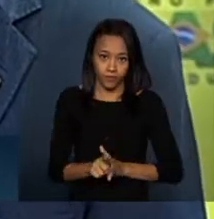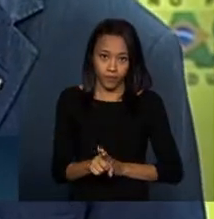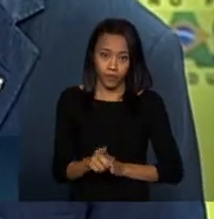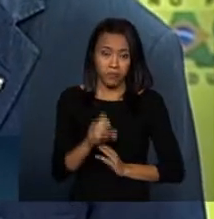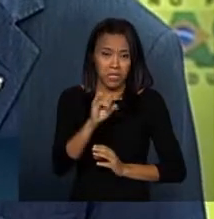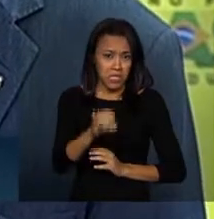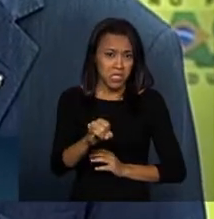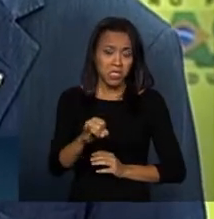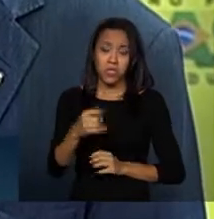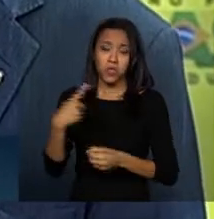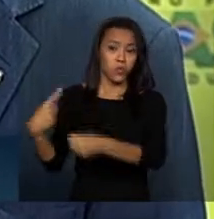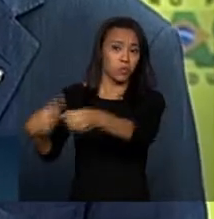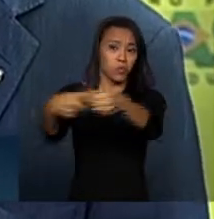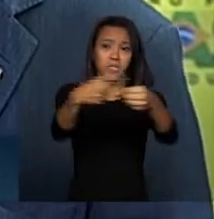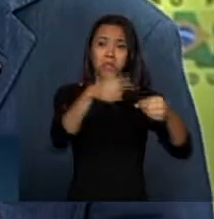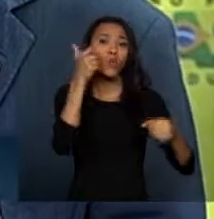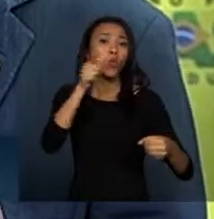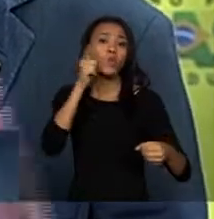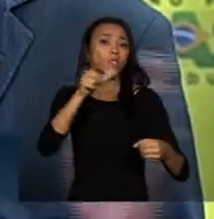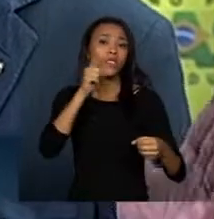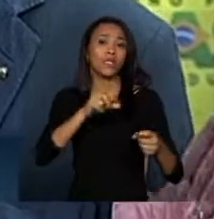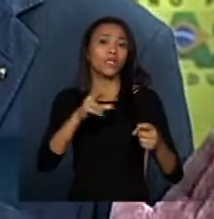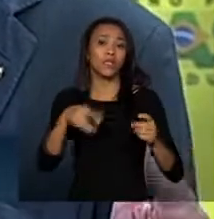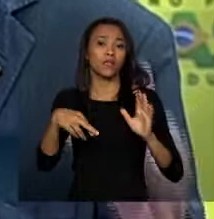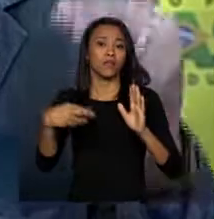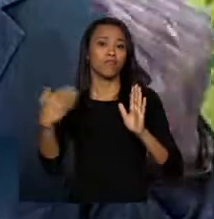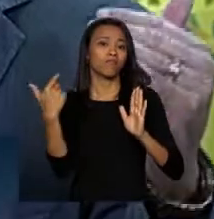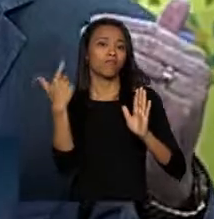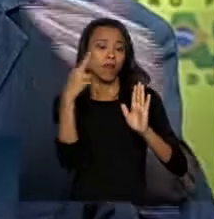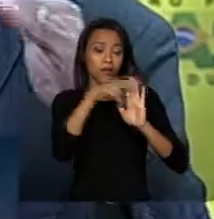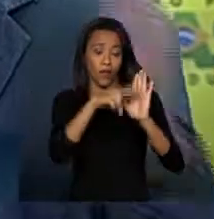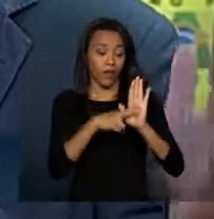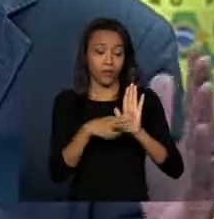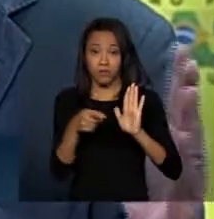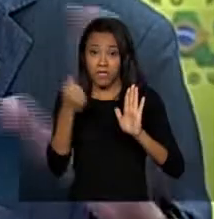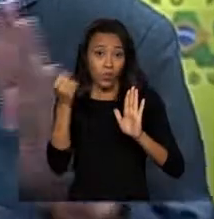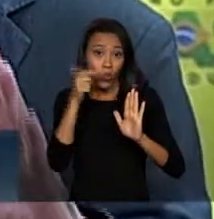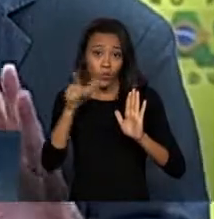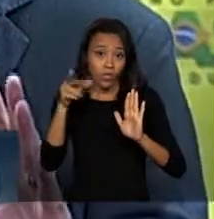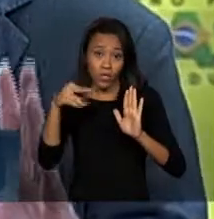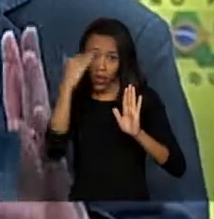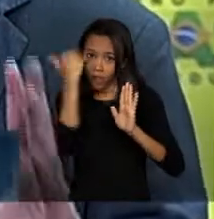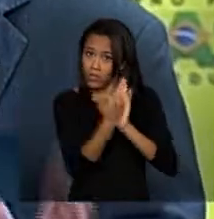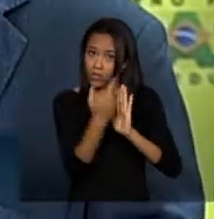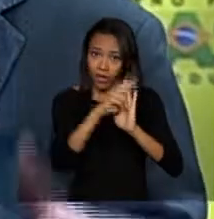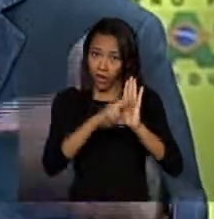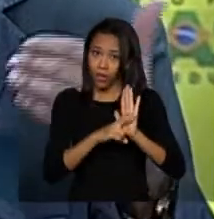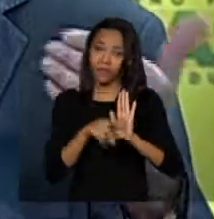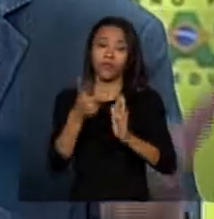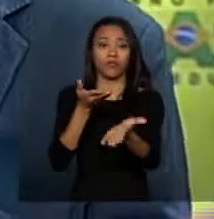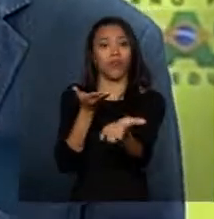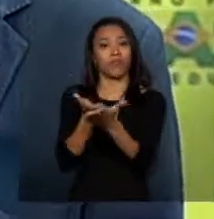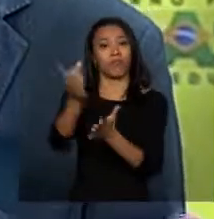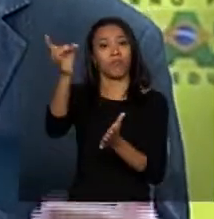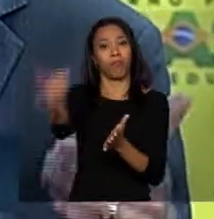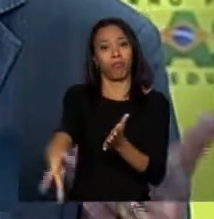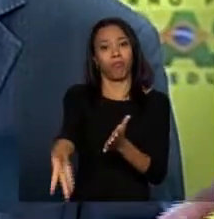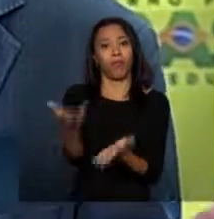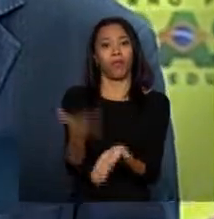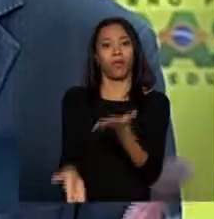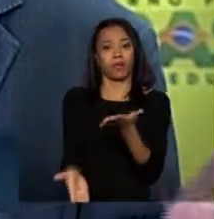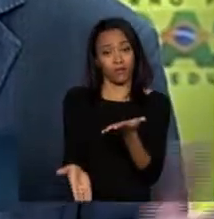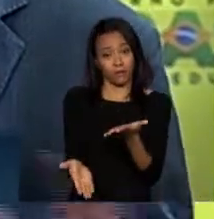os critérios, o que acontece com esse município? Não, esse município que não atingiu não foi classificado. Esses 22 foi aqueles que já